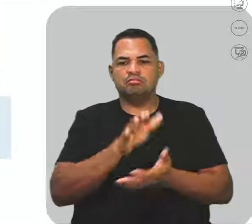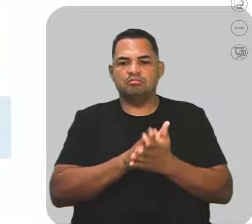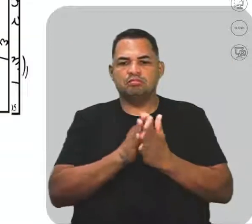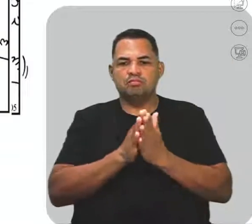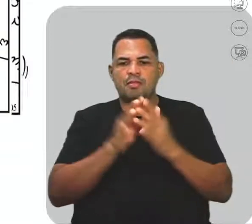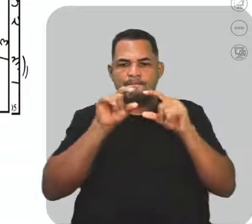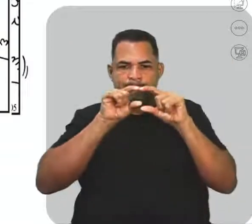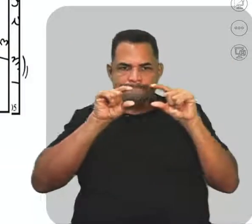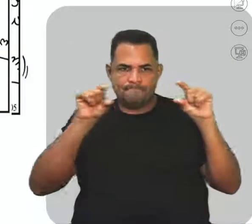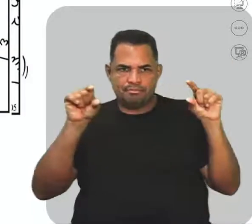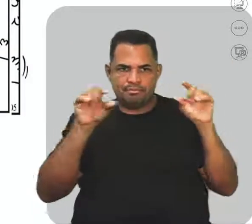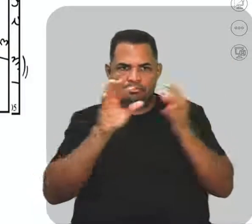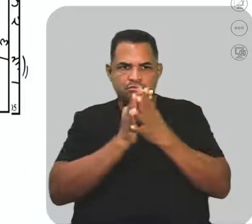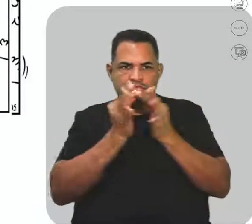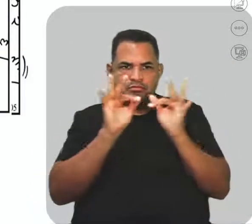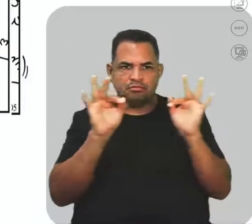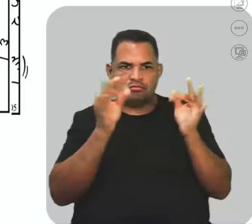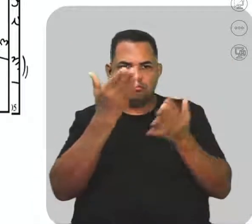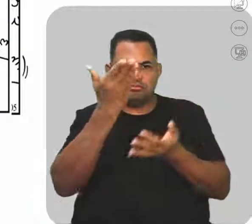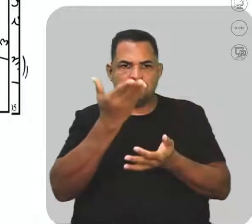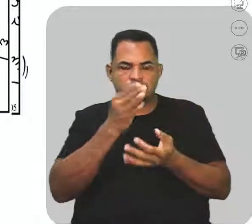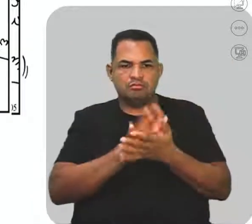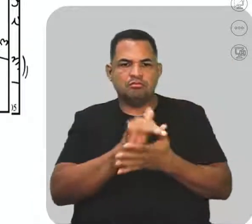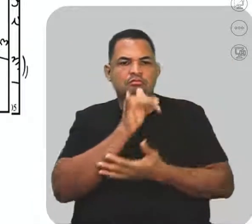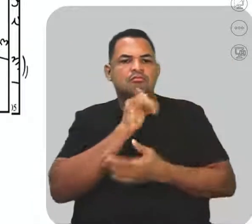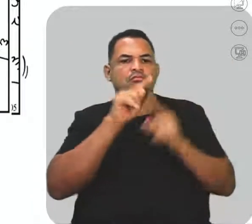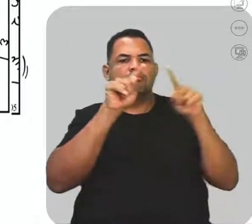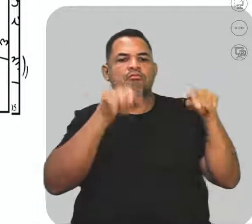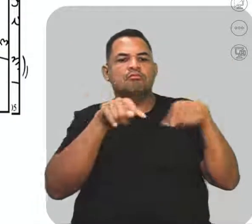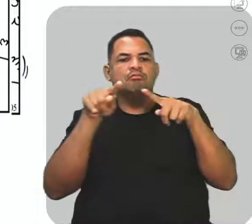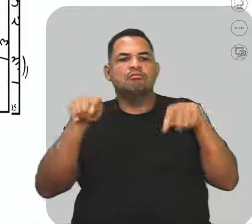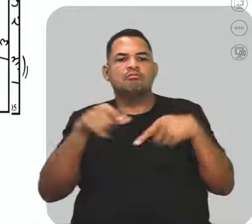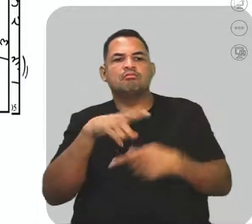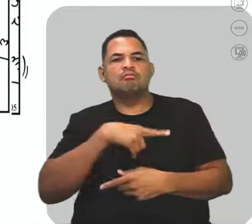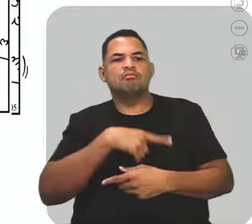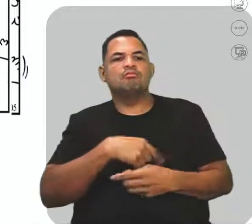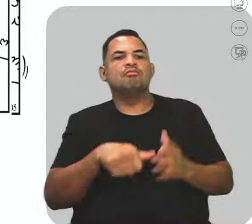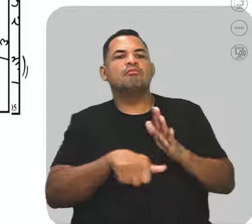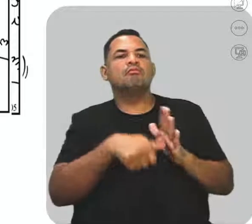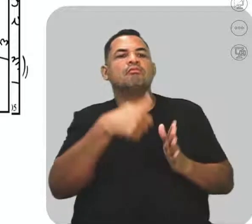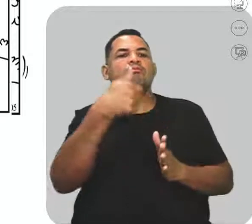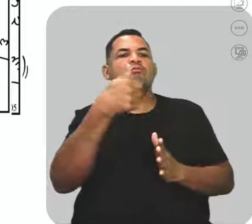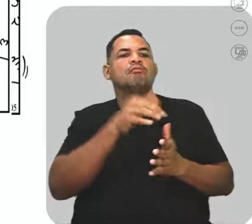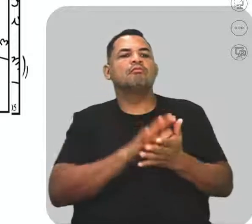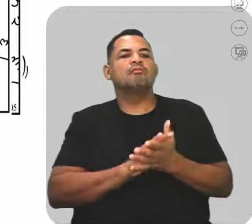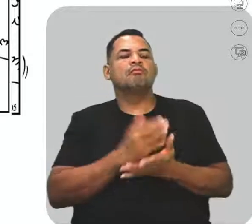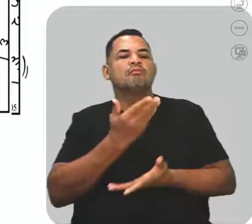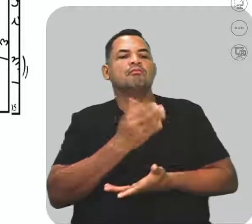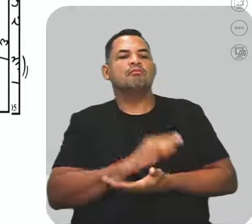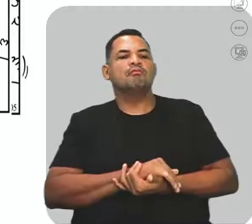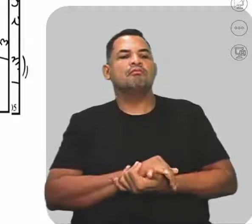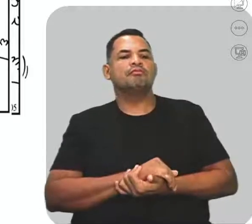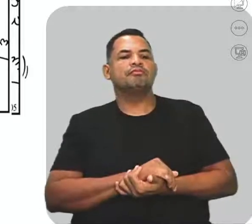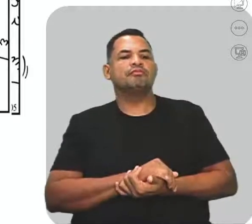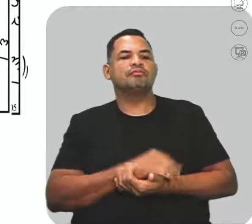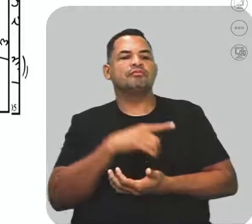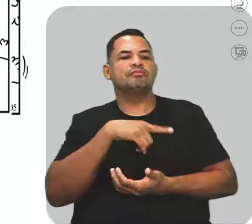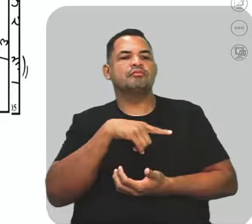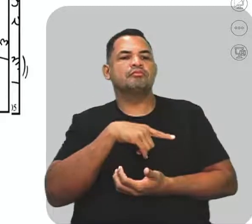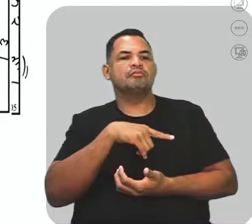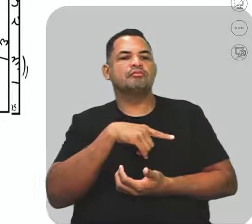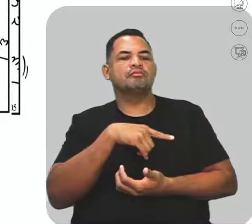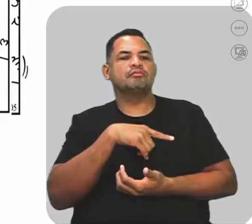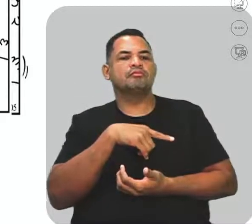período simples. Vamos aqui um exemplo com a tirinha. Primeiro quadrinho. Vamos lá. Então, nós temos